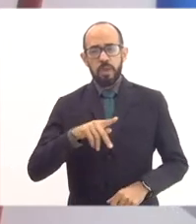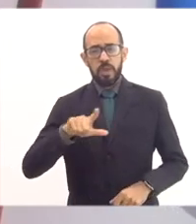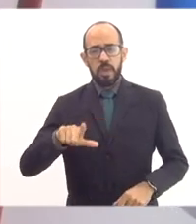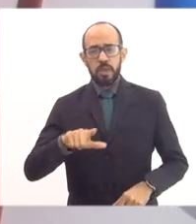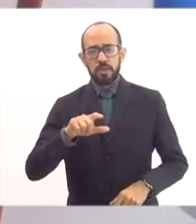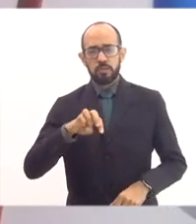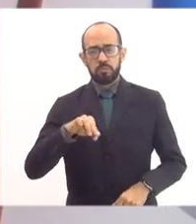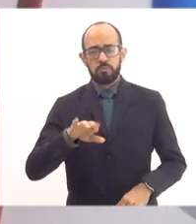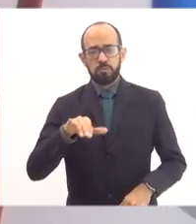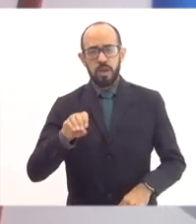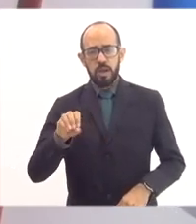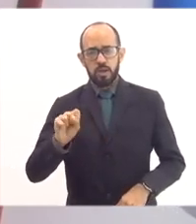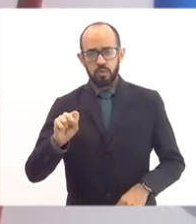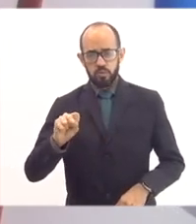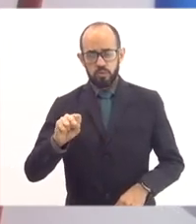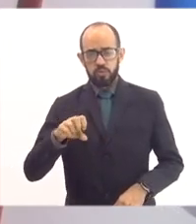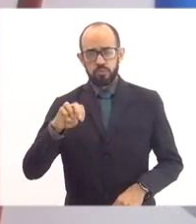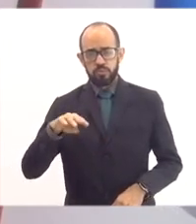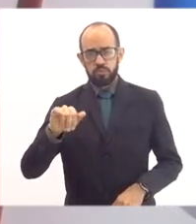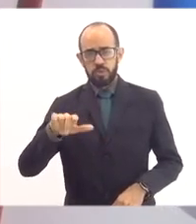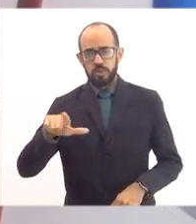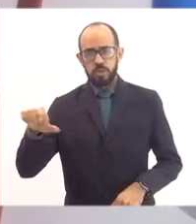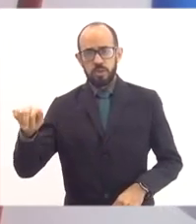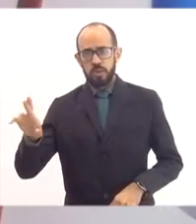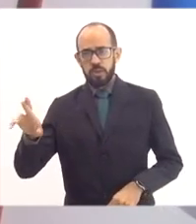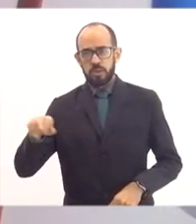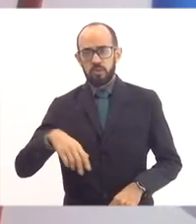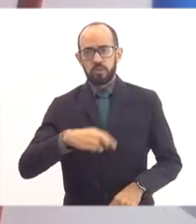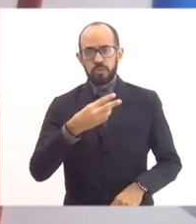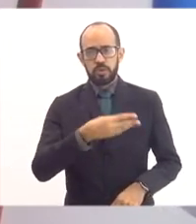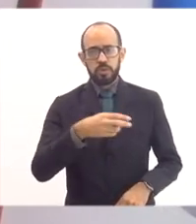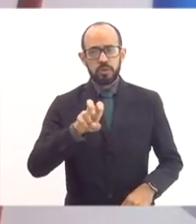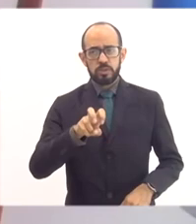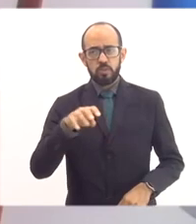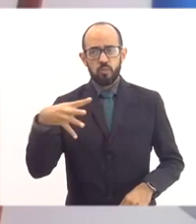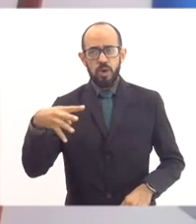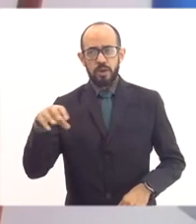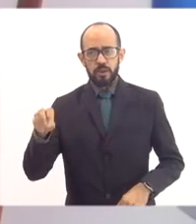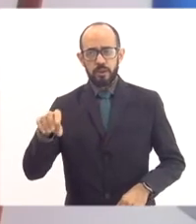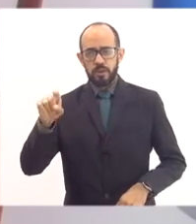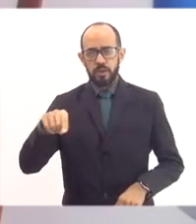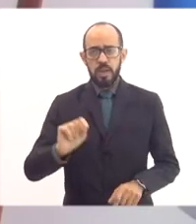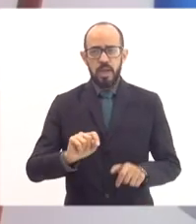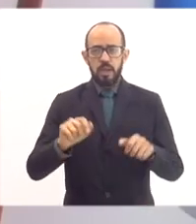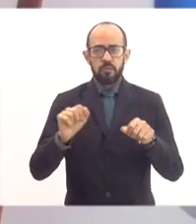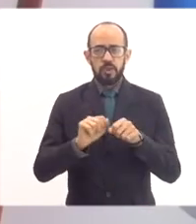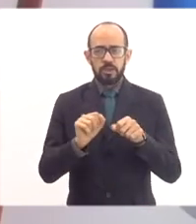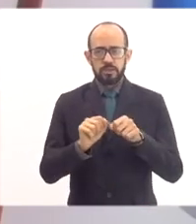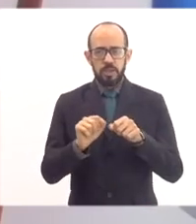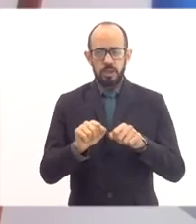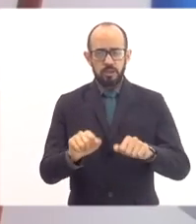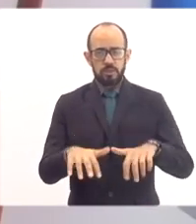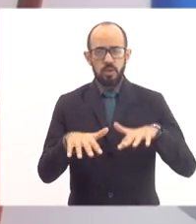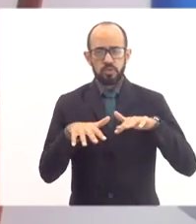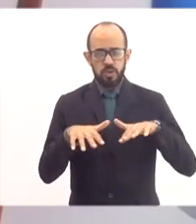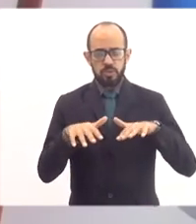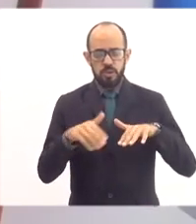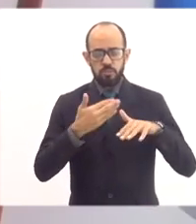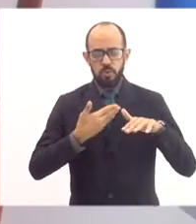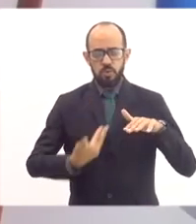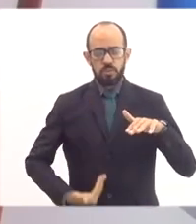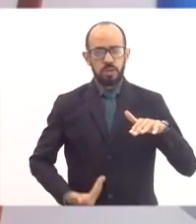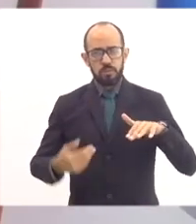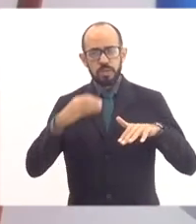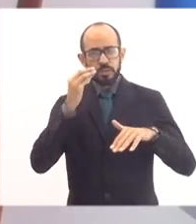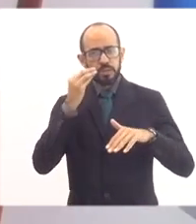PL 3540. Na verdade, a diligência que nós aguardávamos era a realização da audiência pública e tentar estabelecer aqui